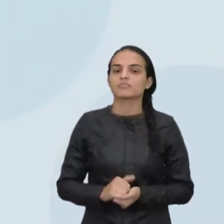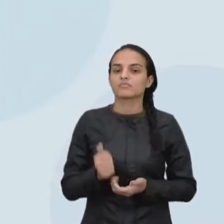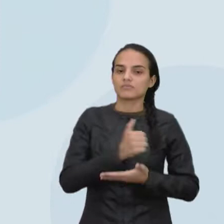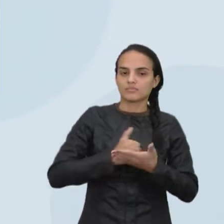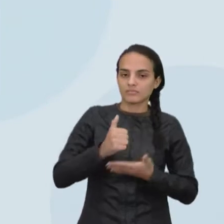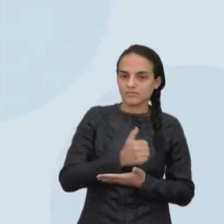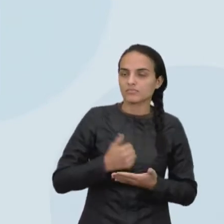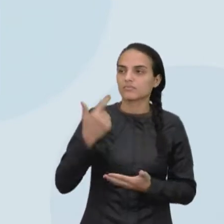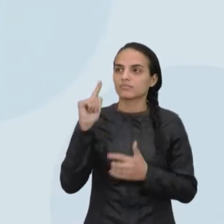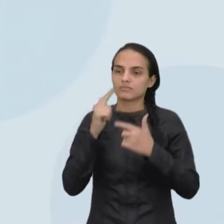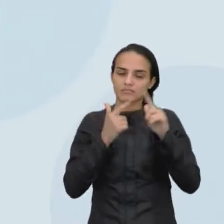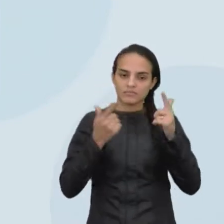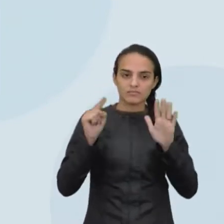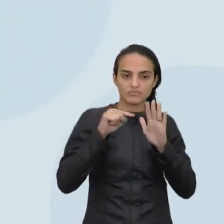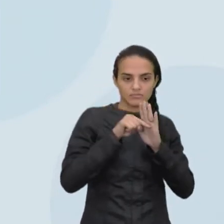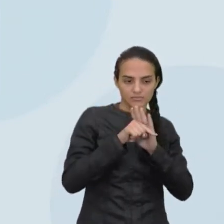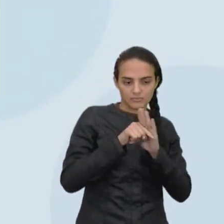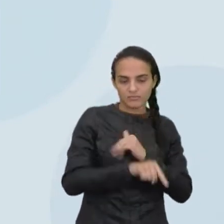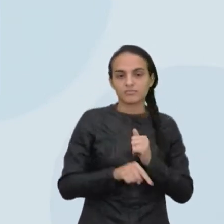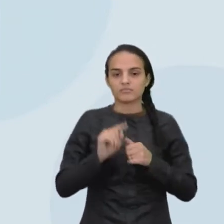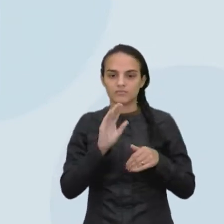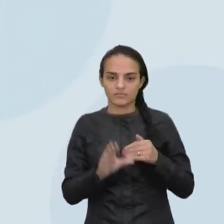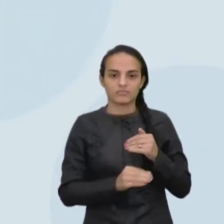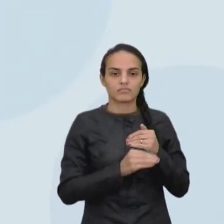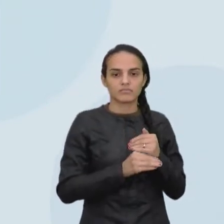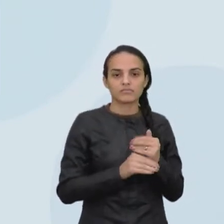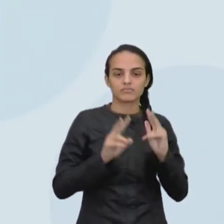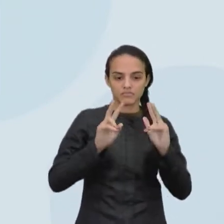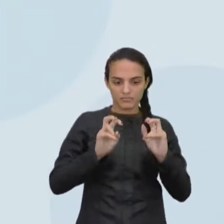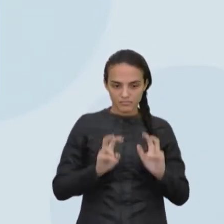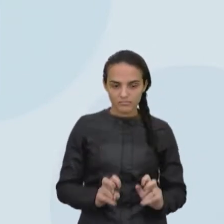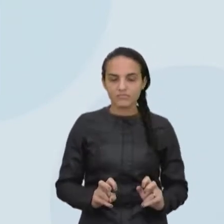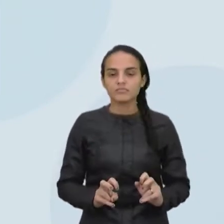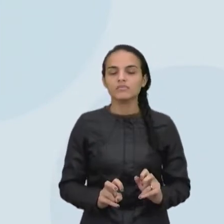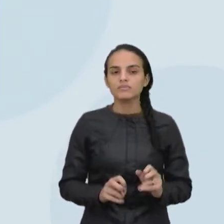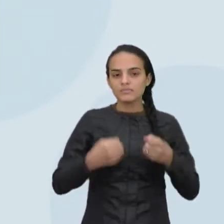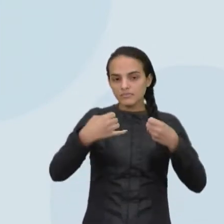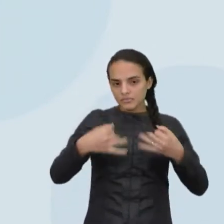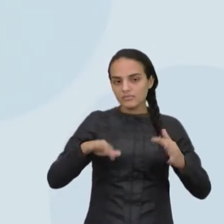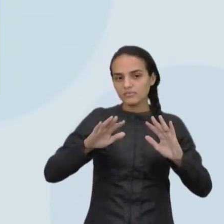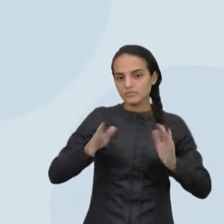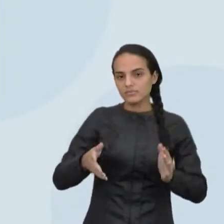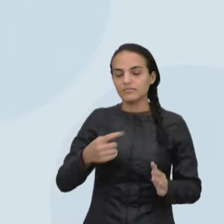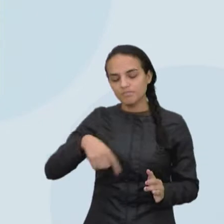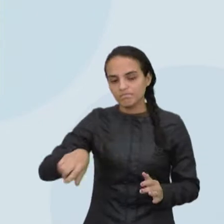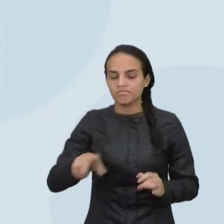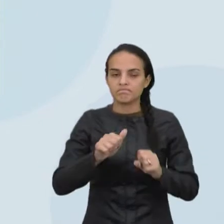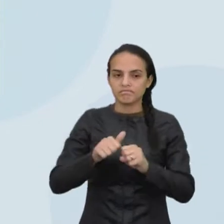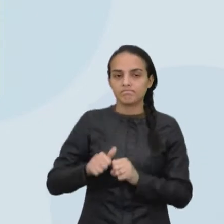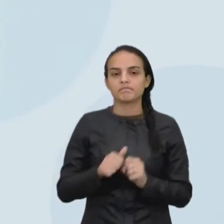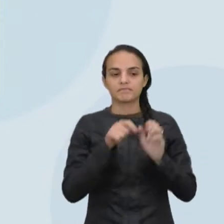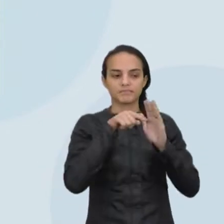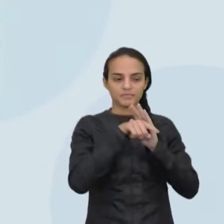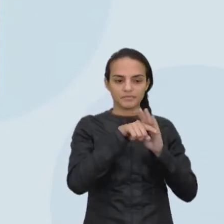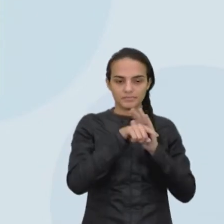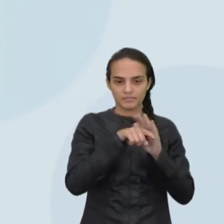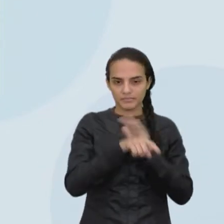nos outros componentes, nos temas que estão sendo abordados ali, nós vamos realizar uma